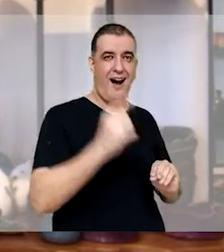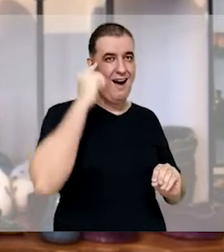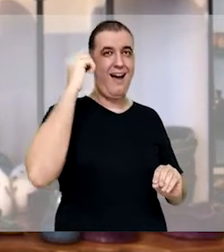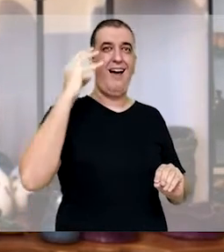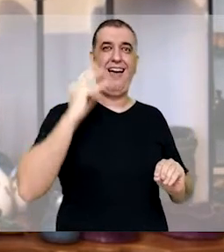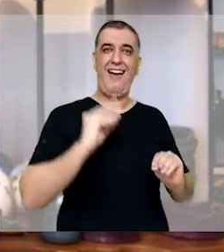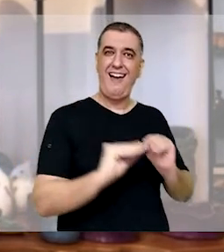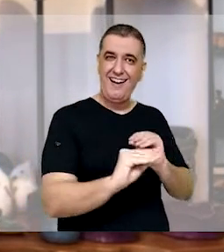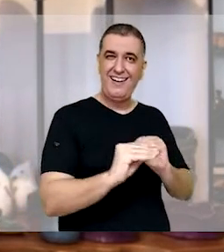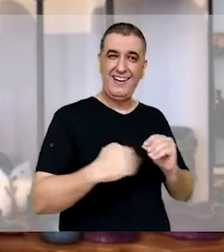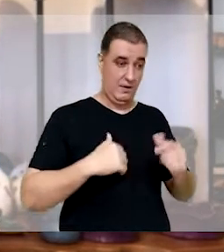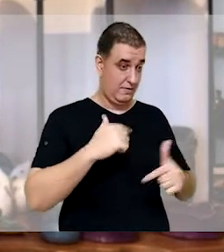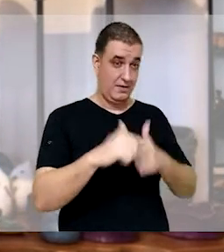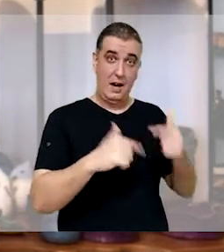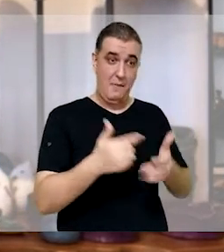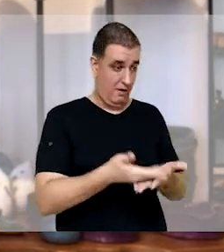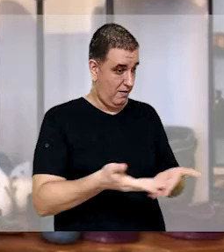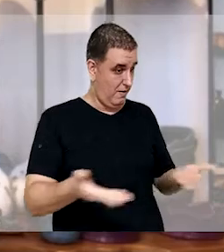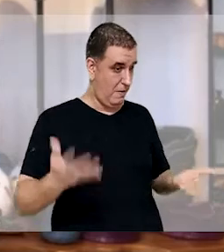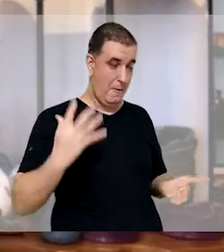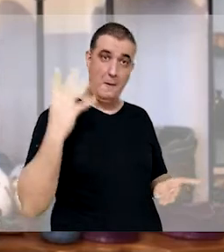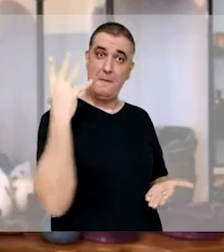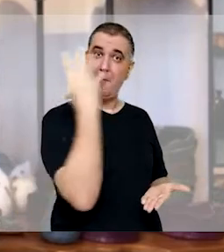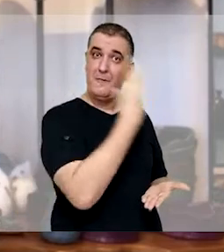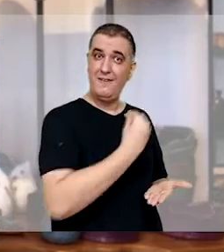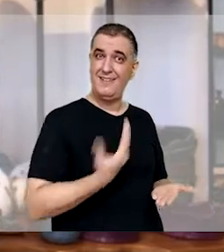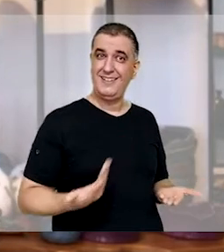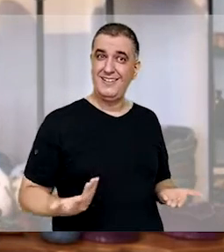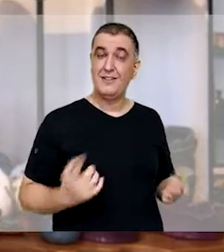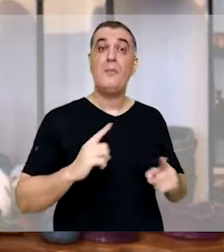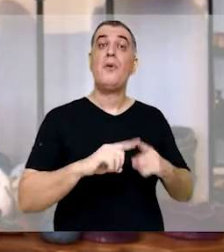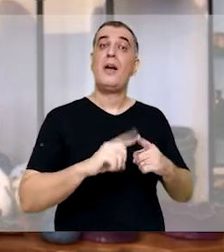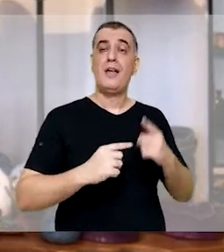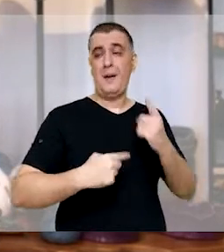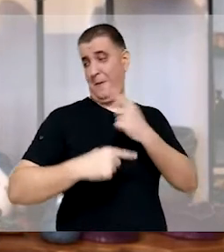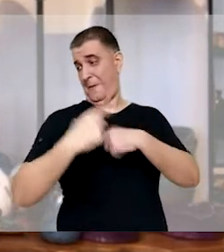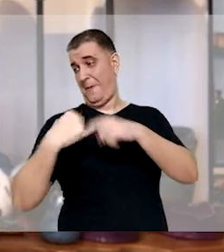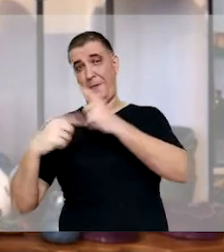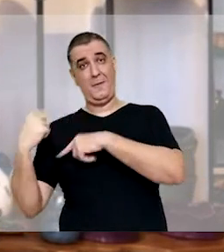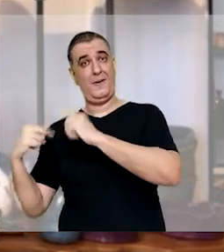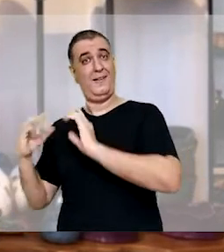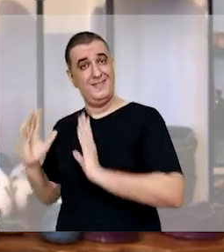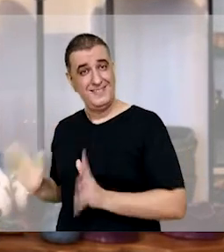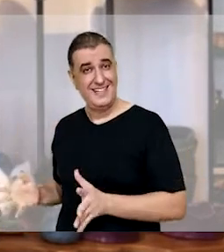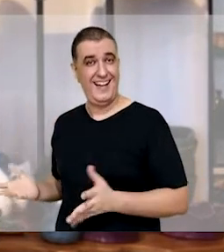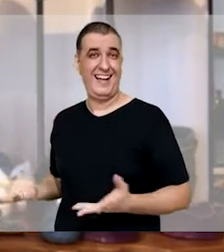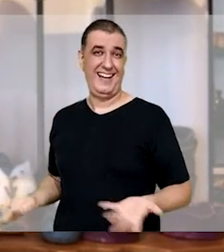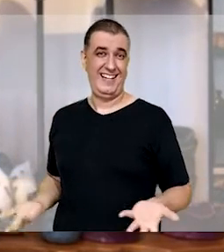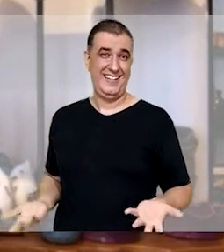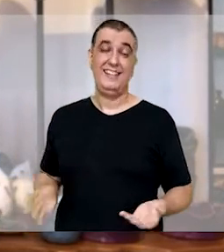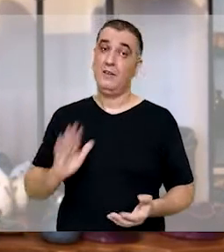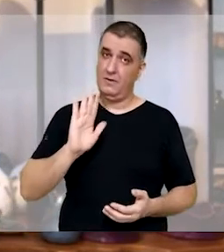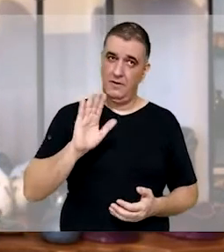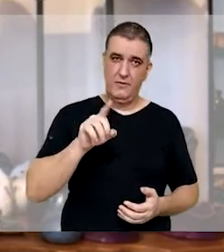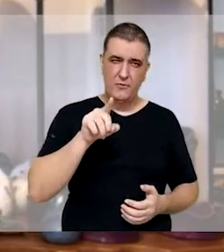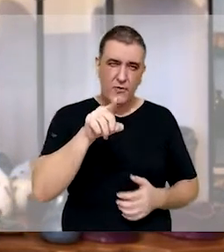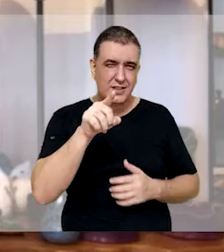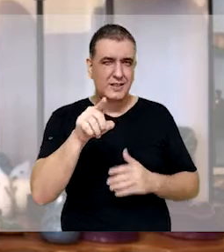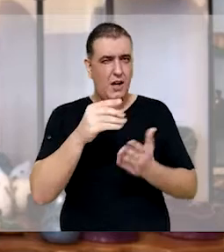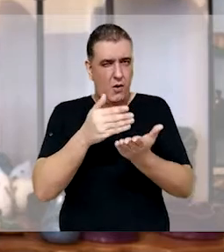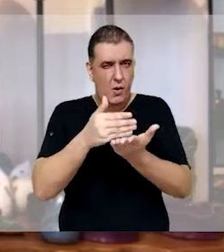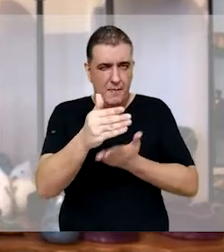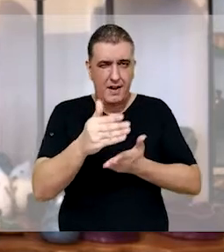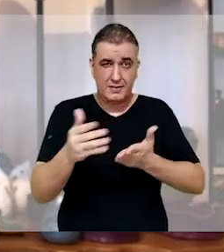né? Como isso tudo é enriquecedor. Então, se eu posso dizer para quem está começando agora, não vá olhar o trabalho de